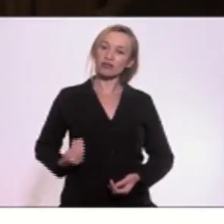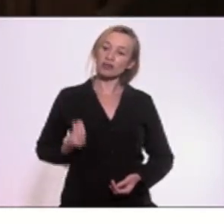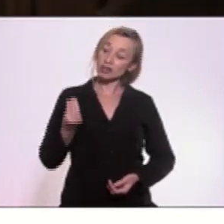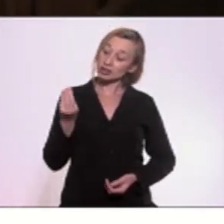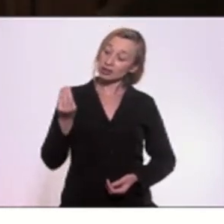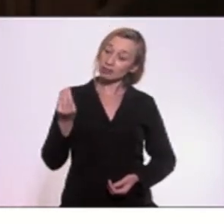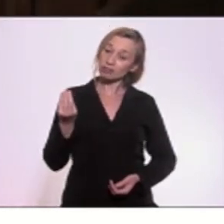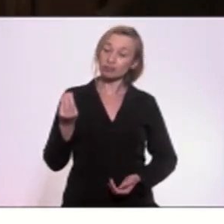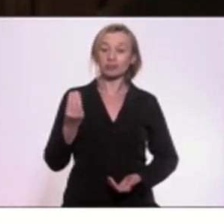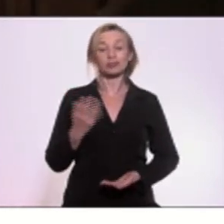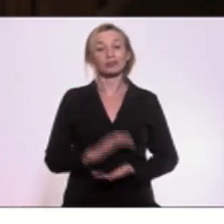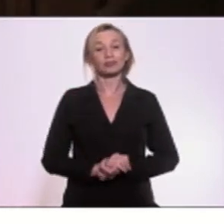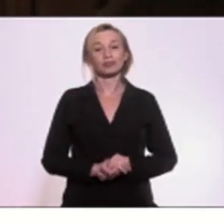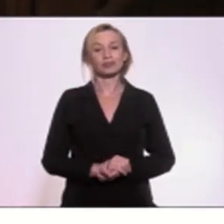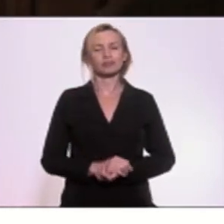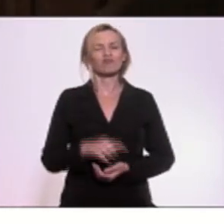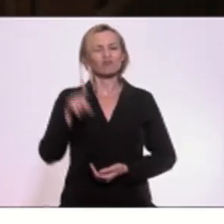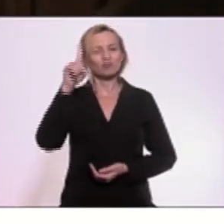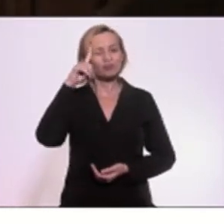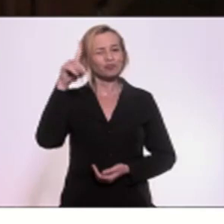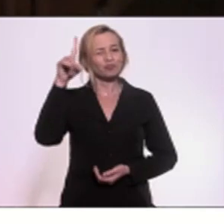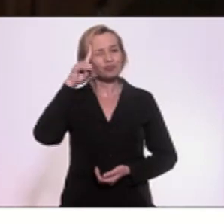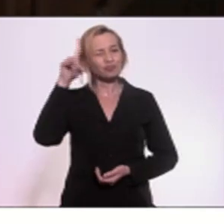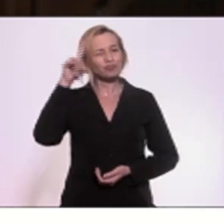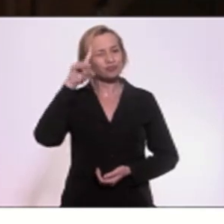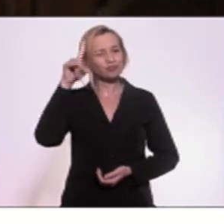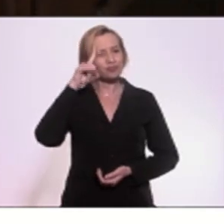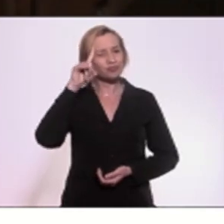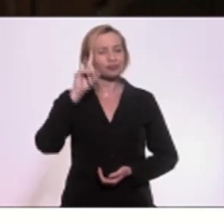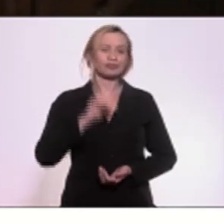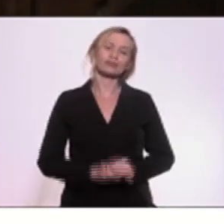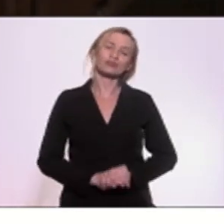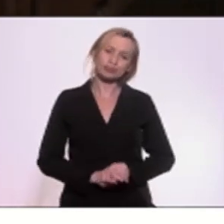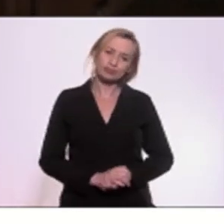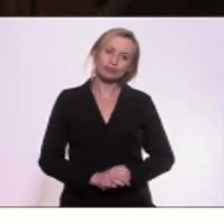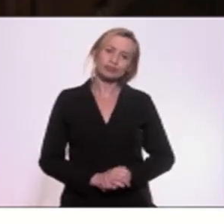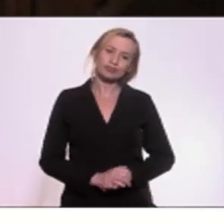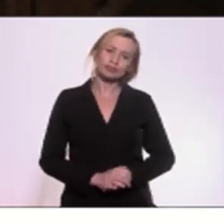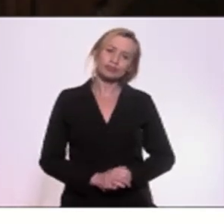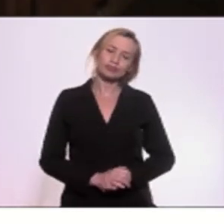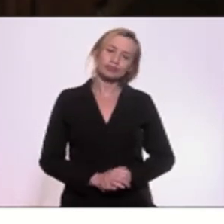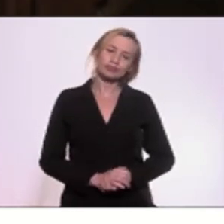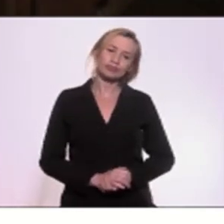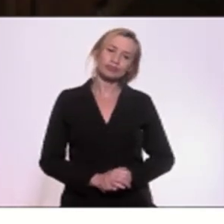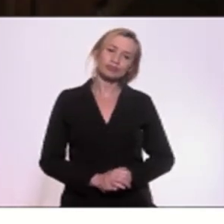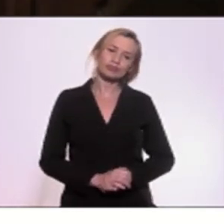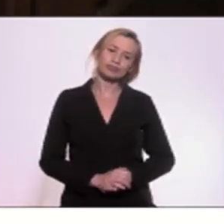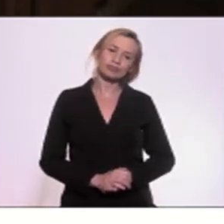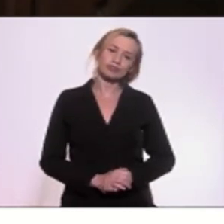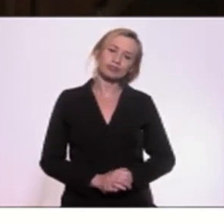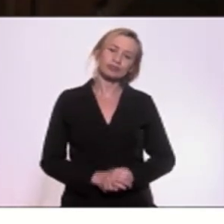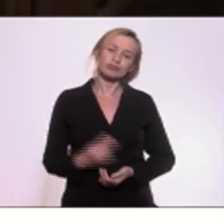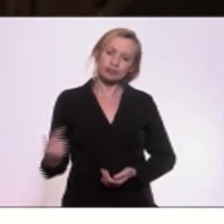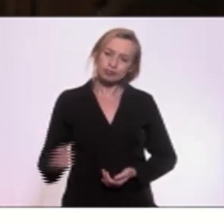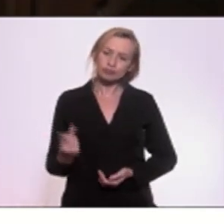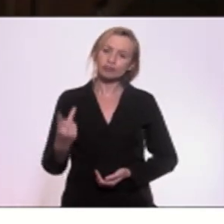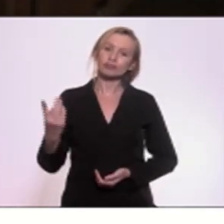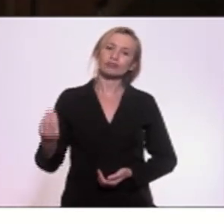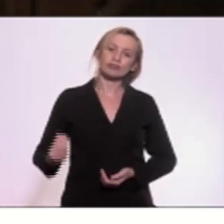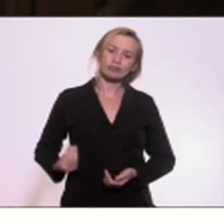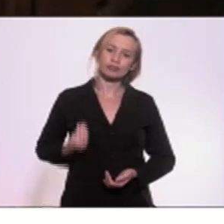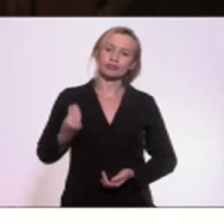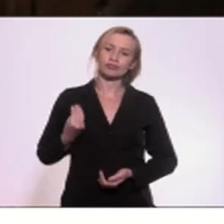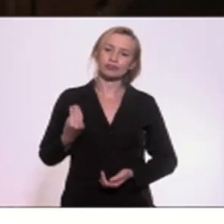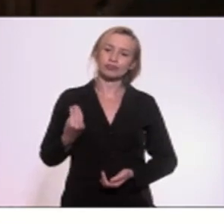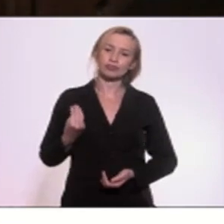se faz diariamente contrapor pela banalização da vida. E